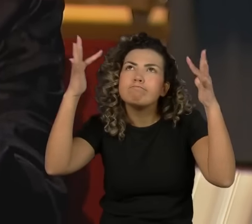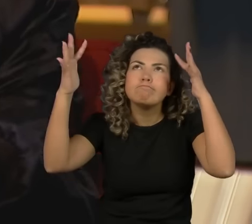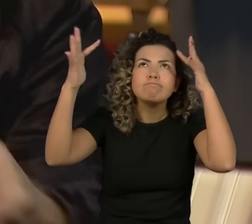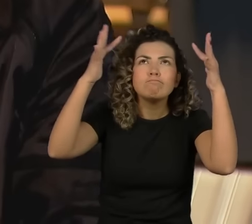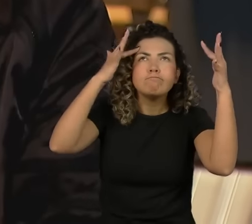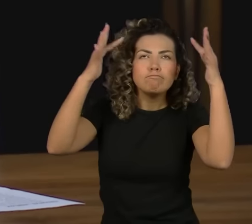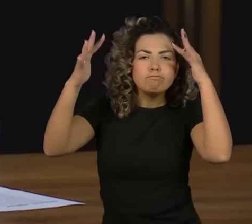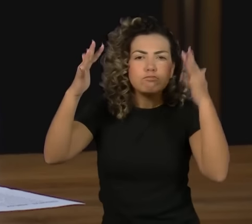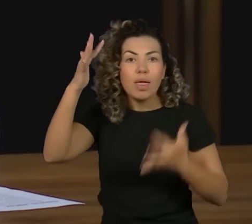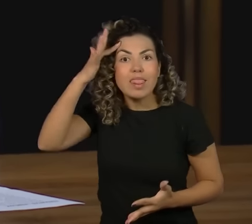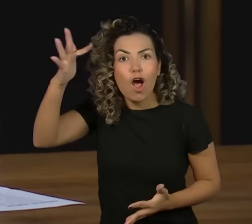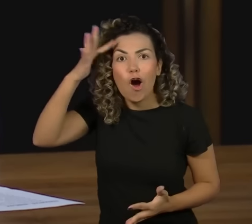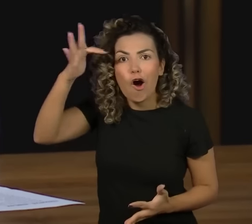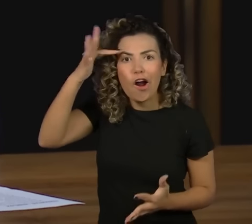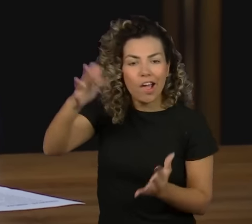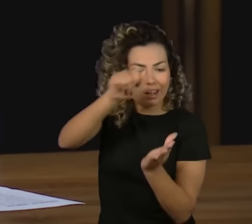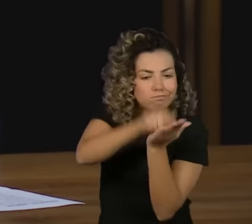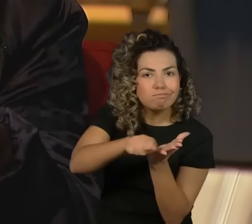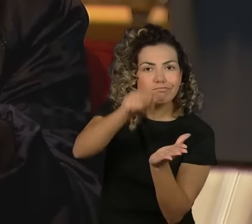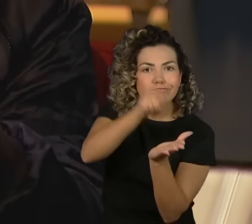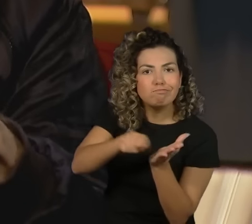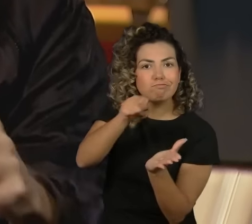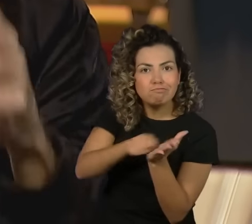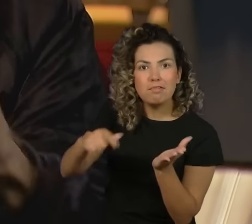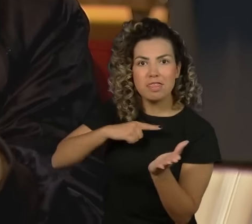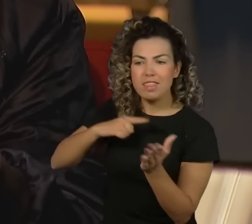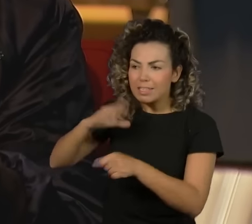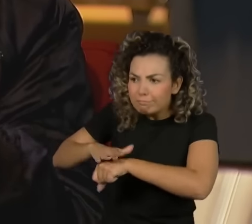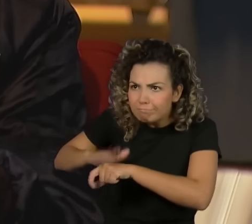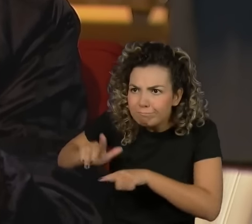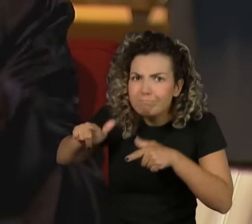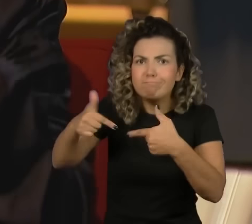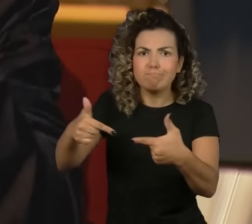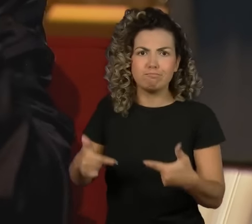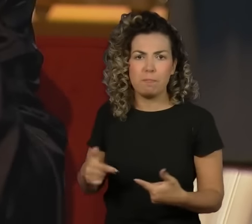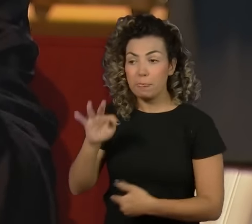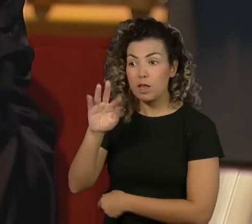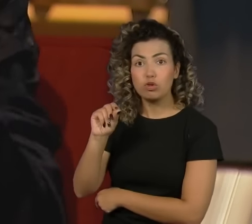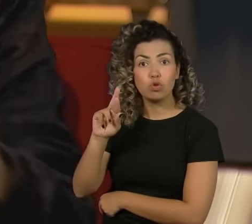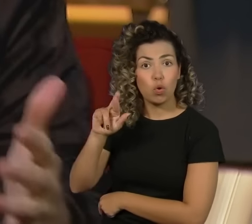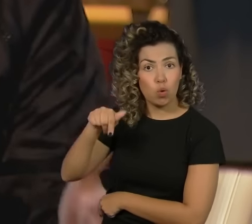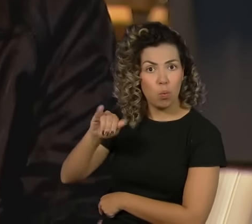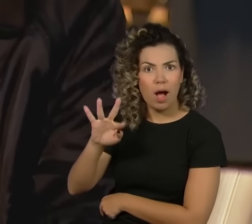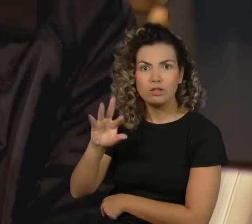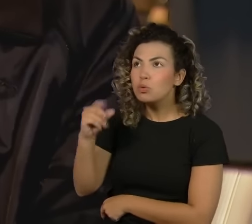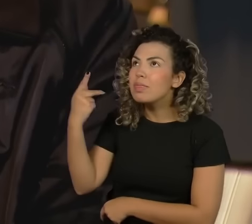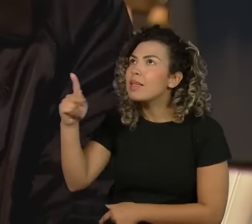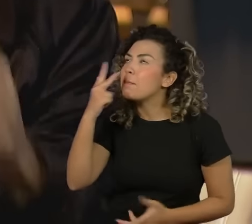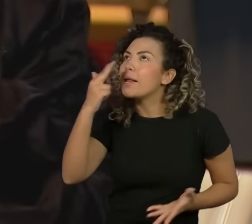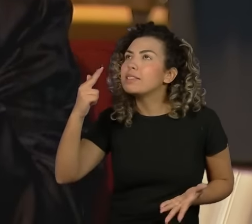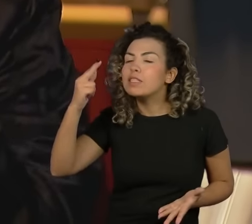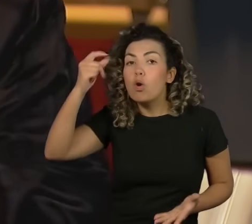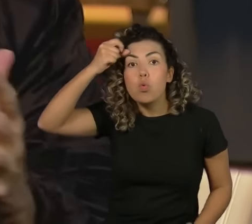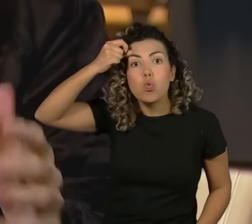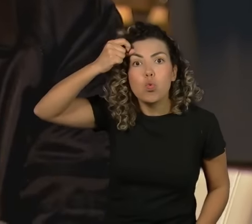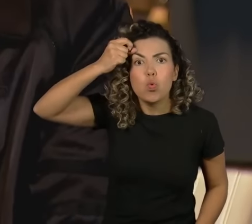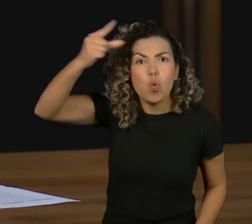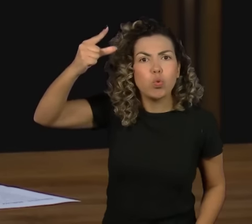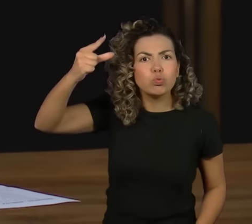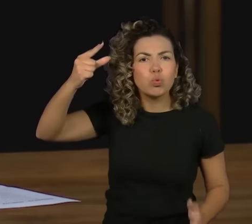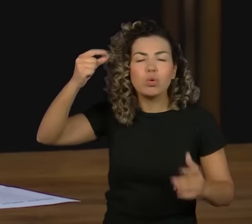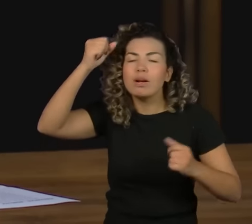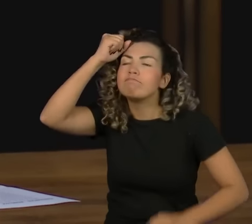cultura. Fazedores, pensadores né? da cultura. Eu quero provocadores. Dizer o seguinte, Torquato Neto era um pensador da cultura. Era um pensador da cultura. E